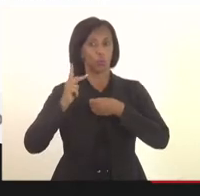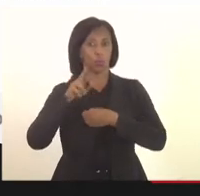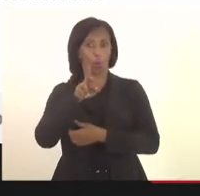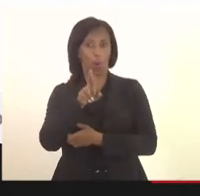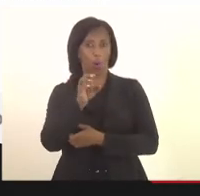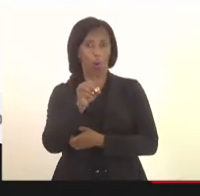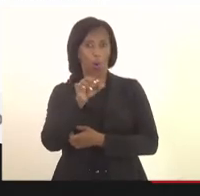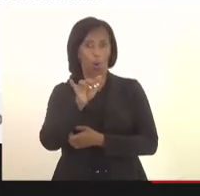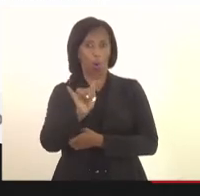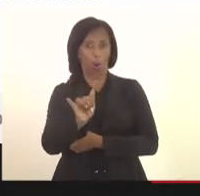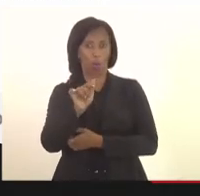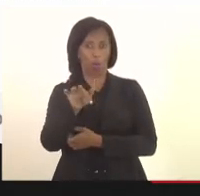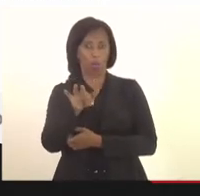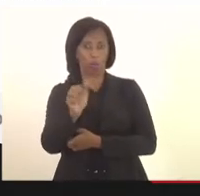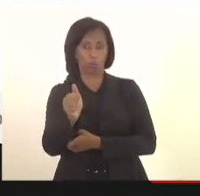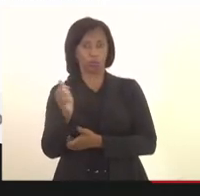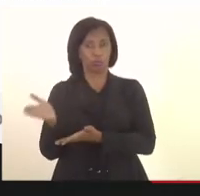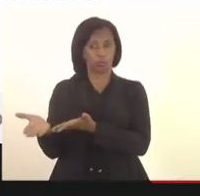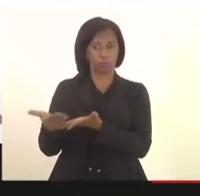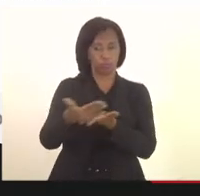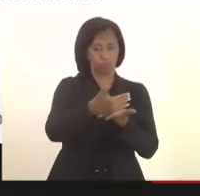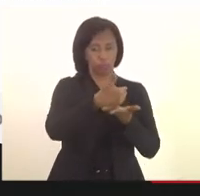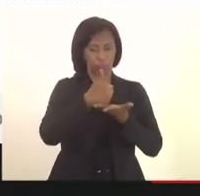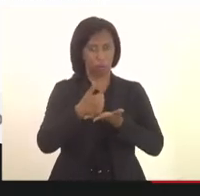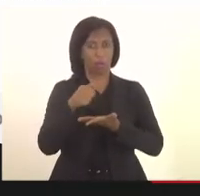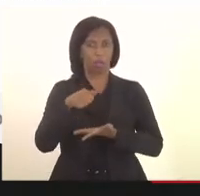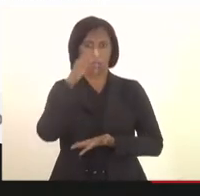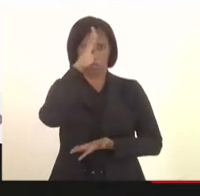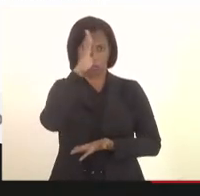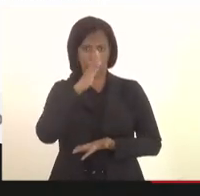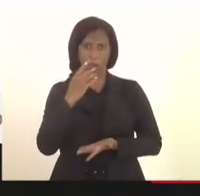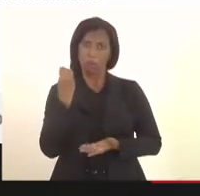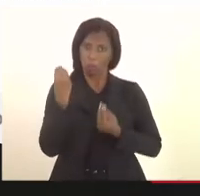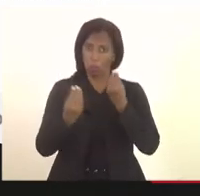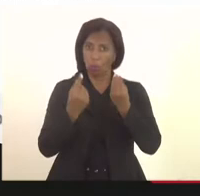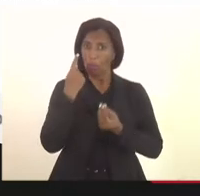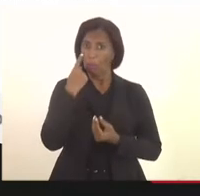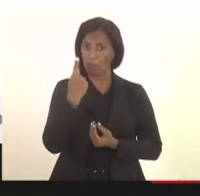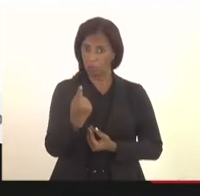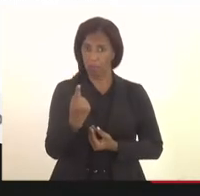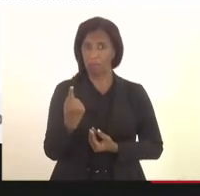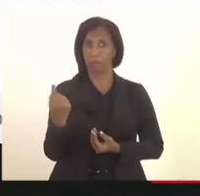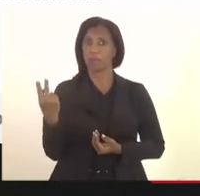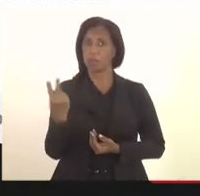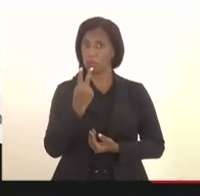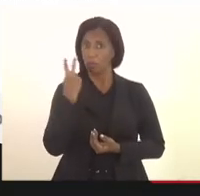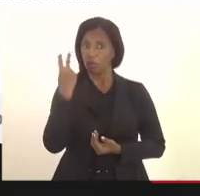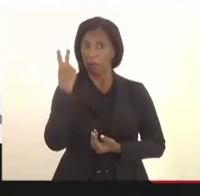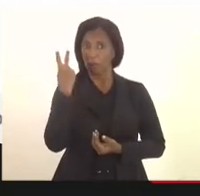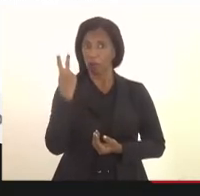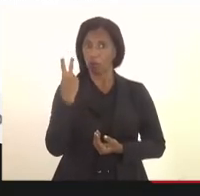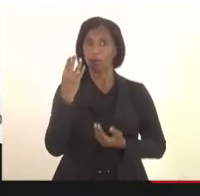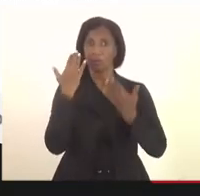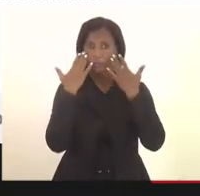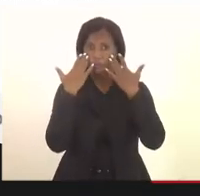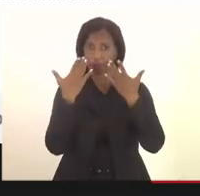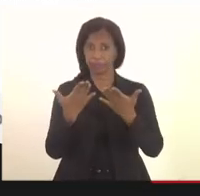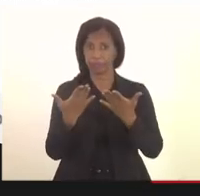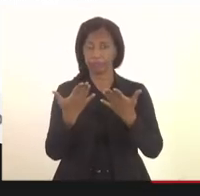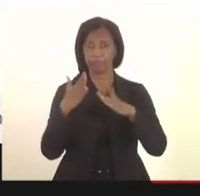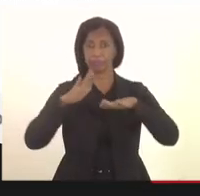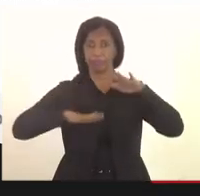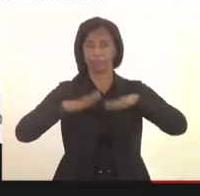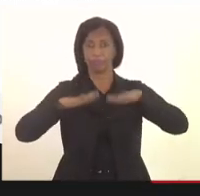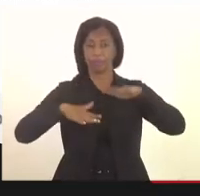Brasil já recolheu durante toda a sua história aqui no Brasil. Como vocês podem ver, são valores bastante expressivos, de